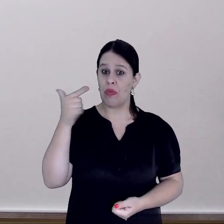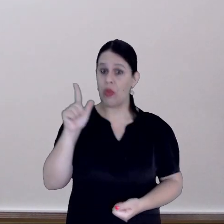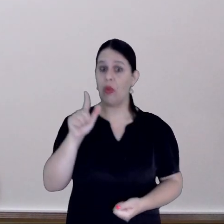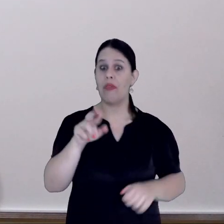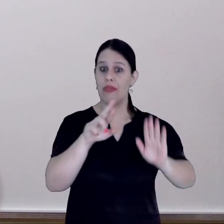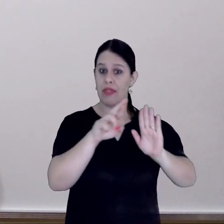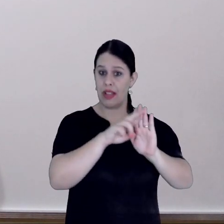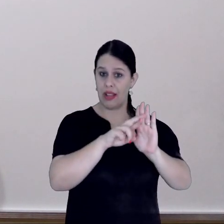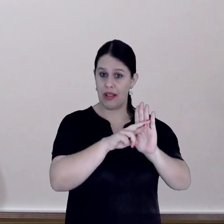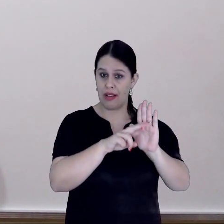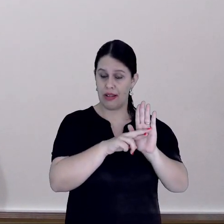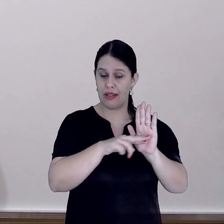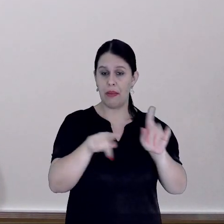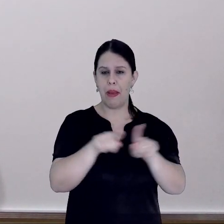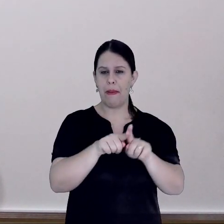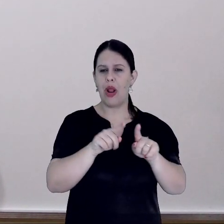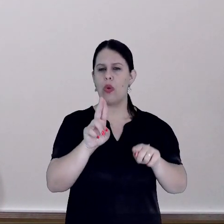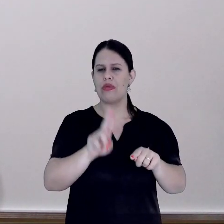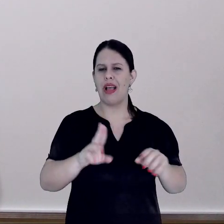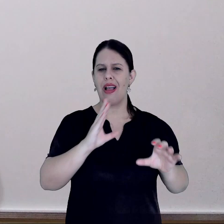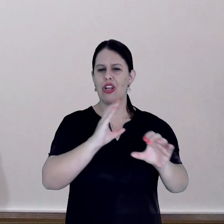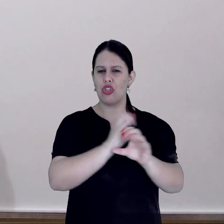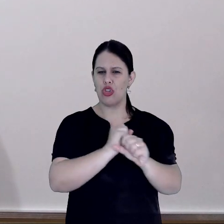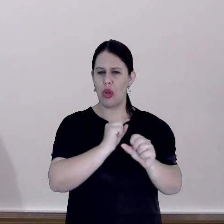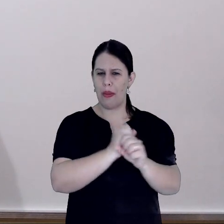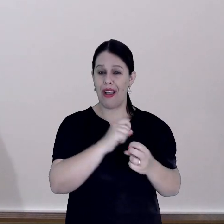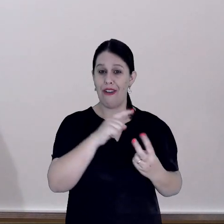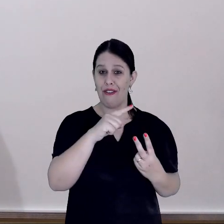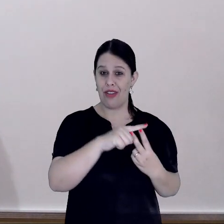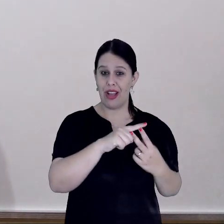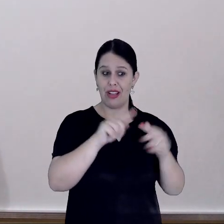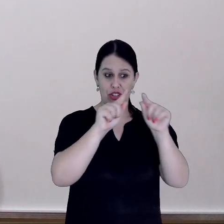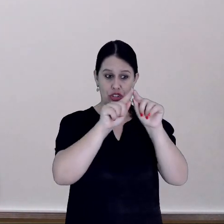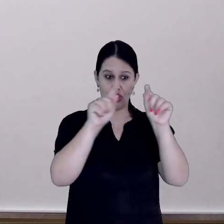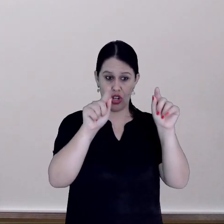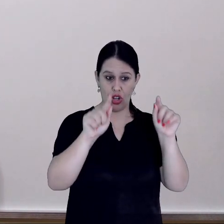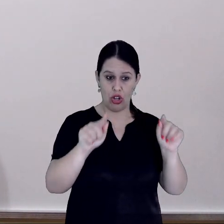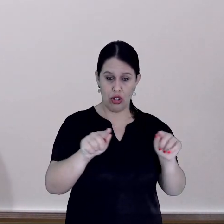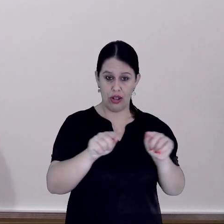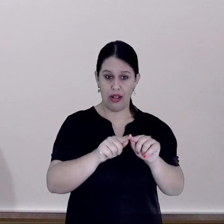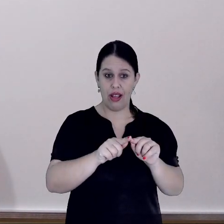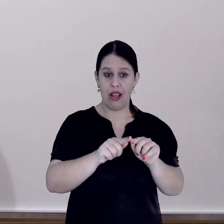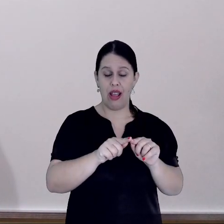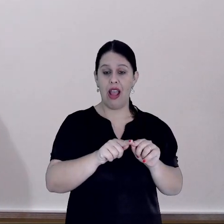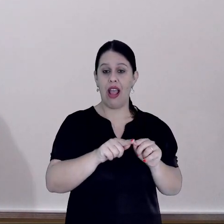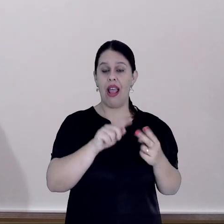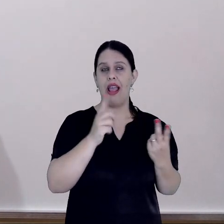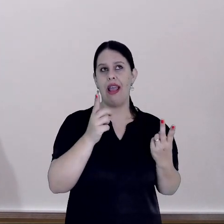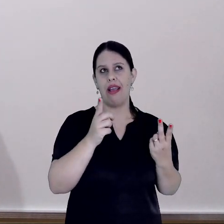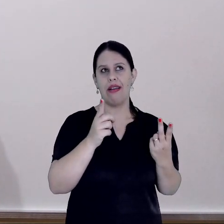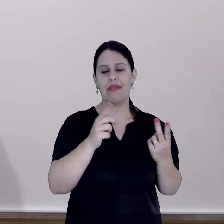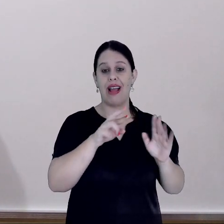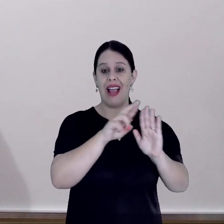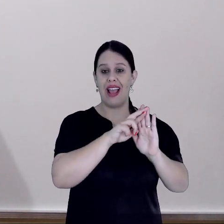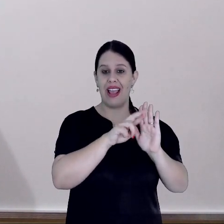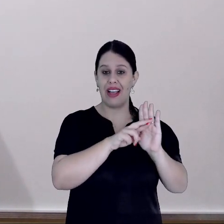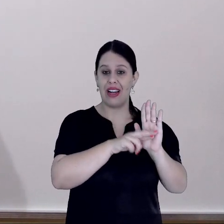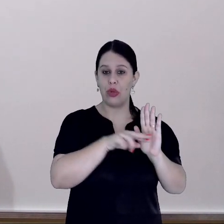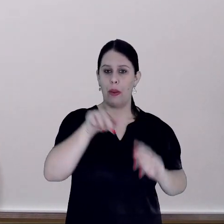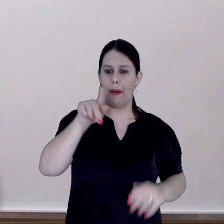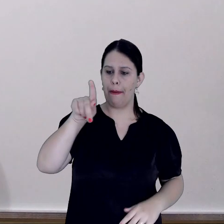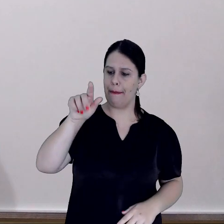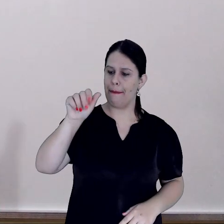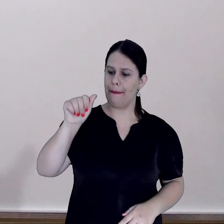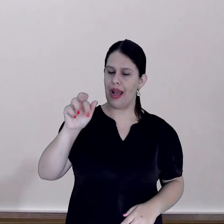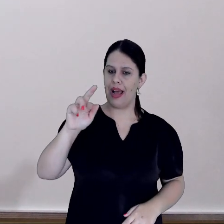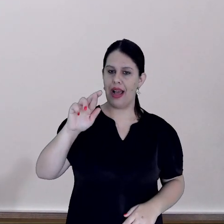regra que a gente também pode utilizar para somar vetores geometricamente é a regra do